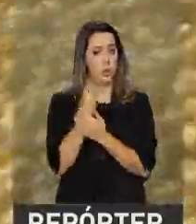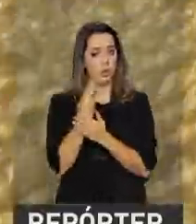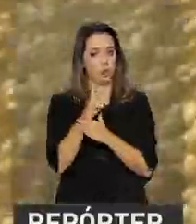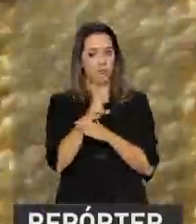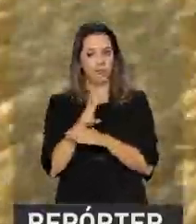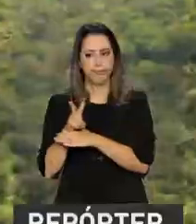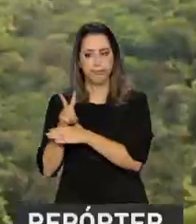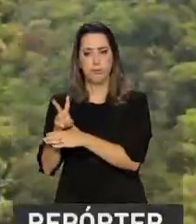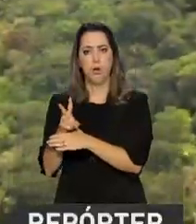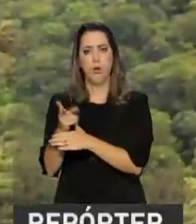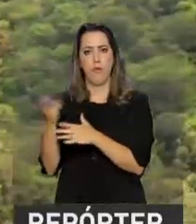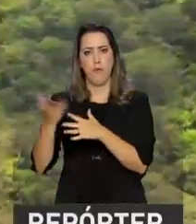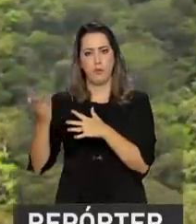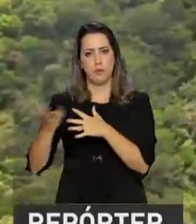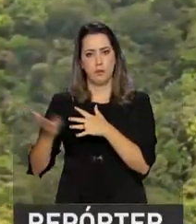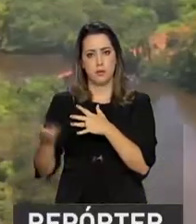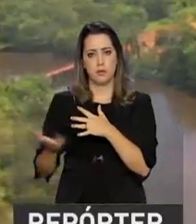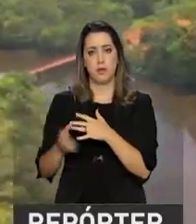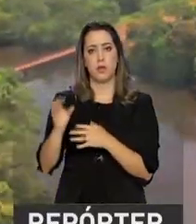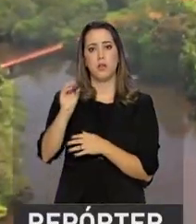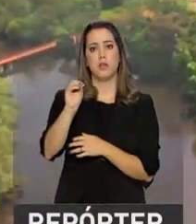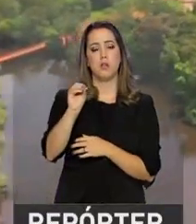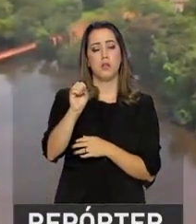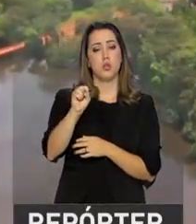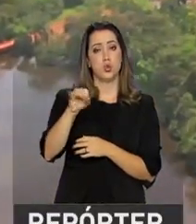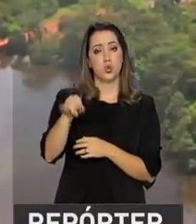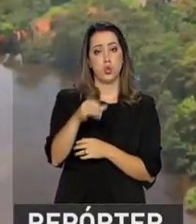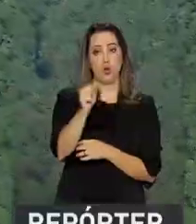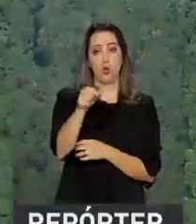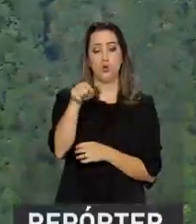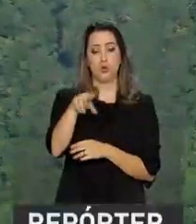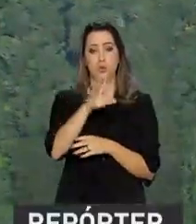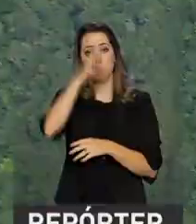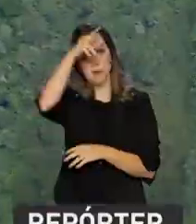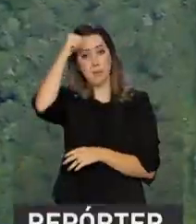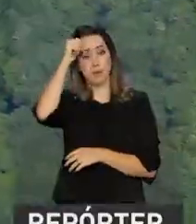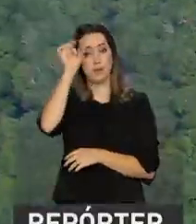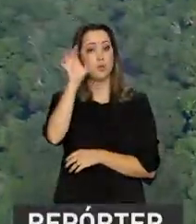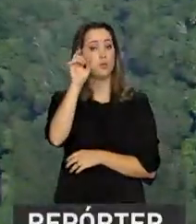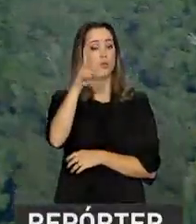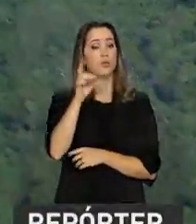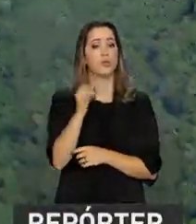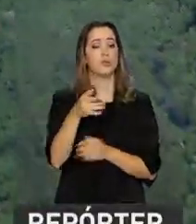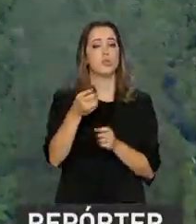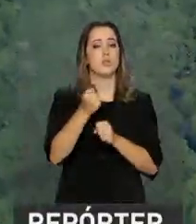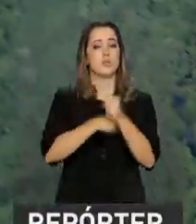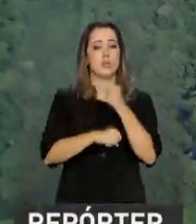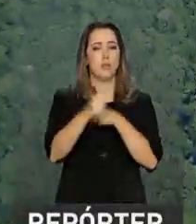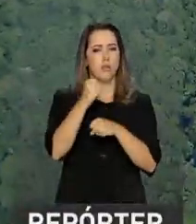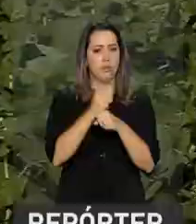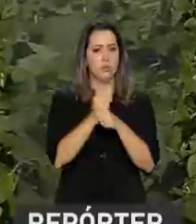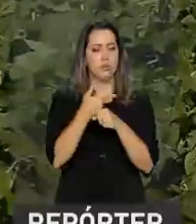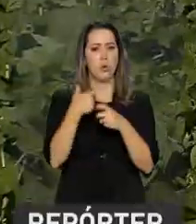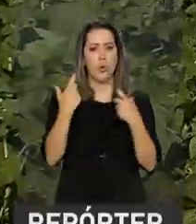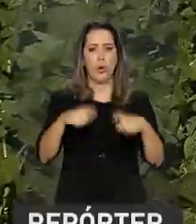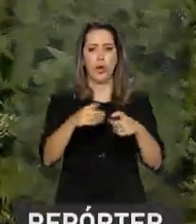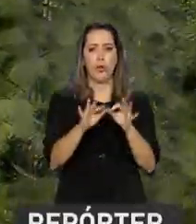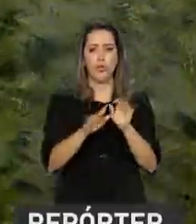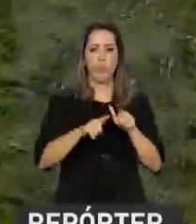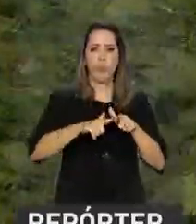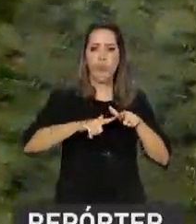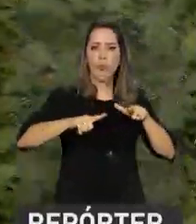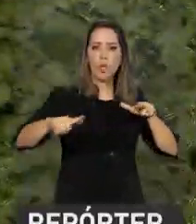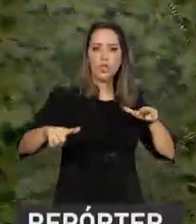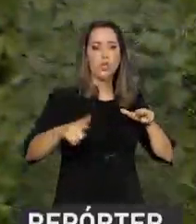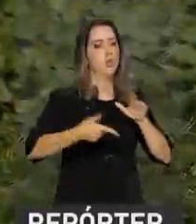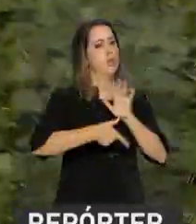soja produzida na amazônia só se for em área desmatada antes de 2008 é o que propõe a moratória do